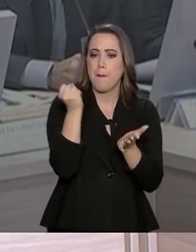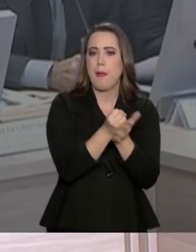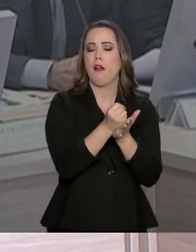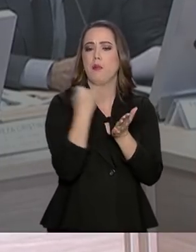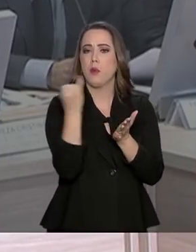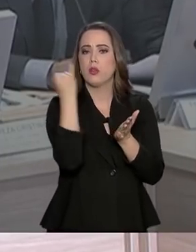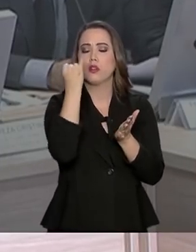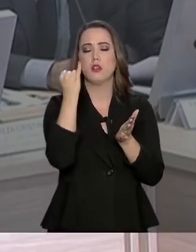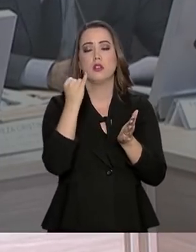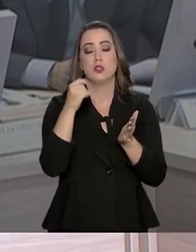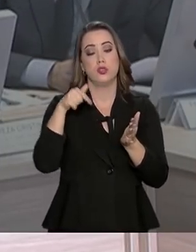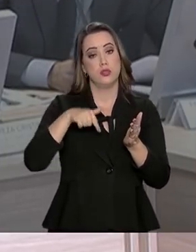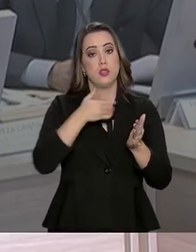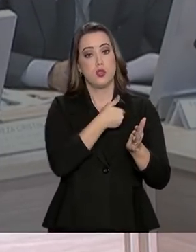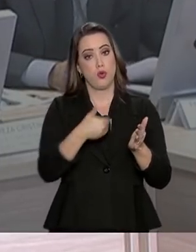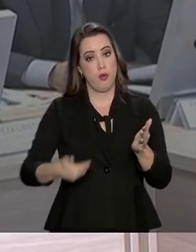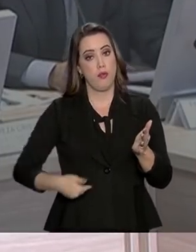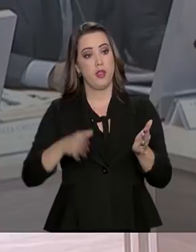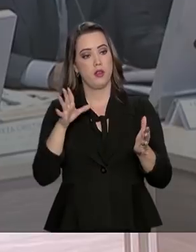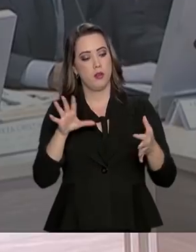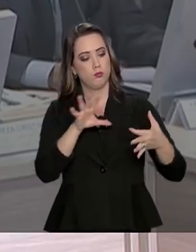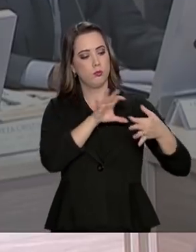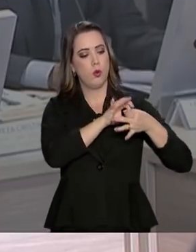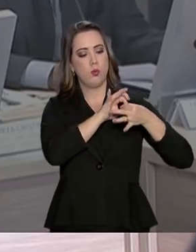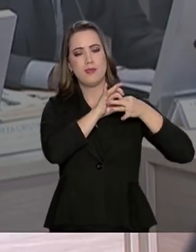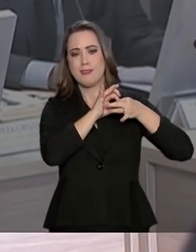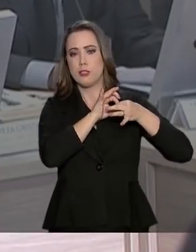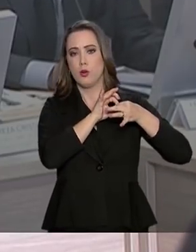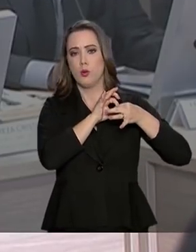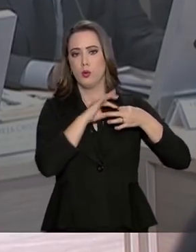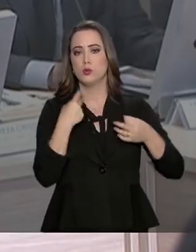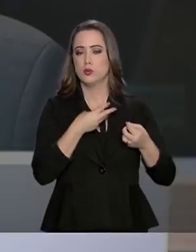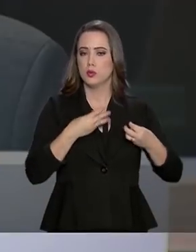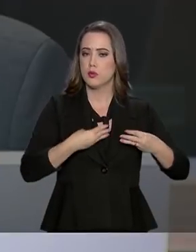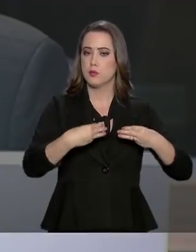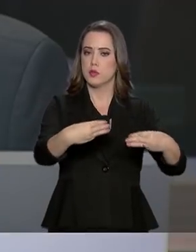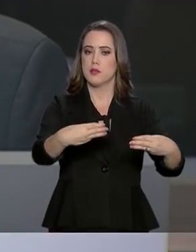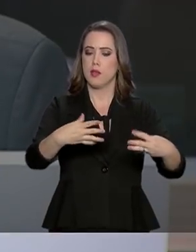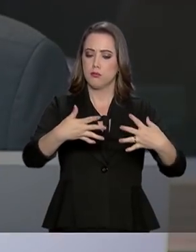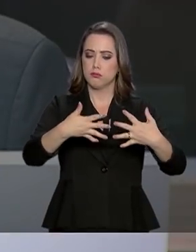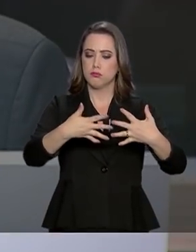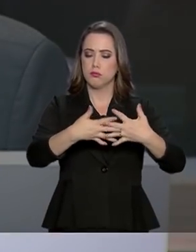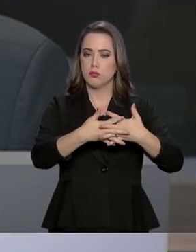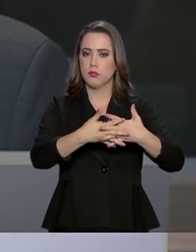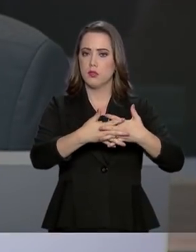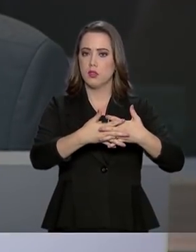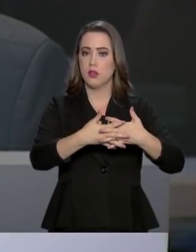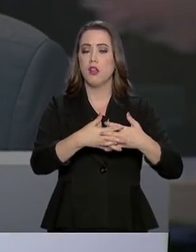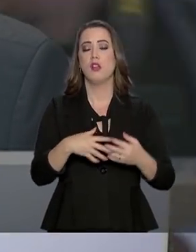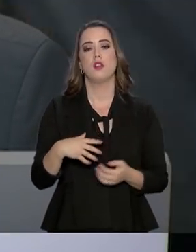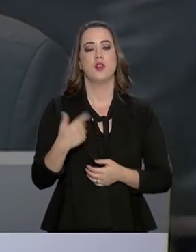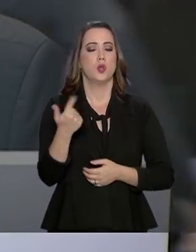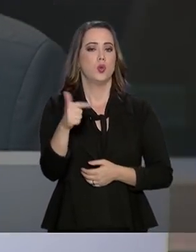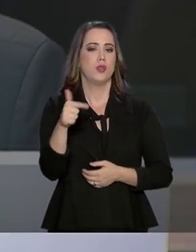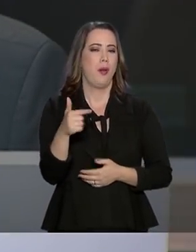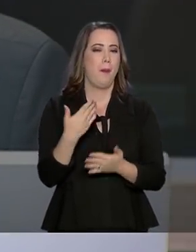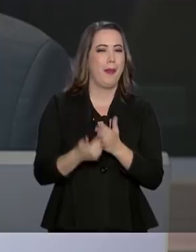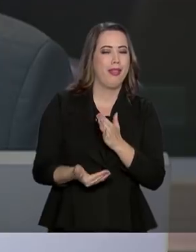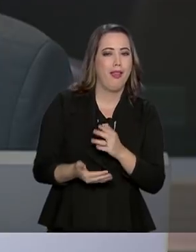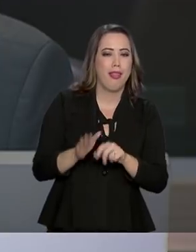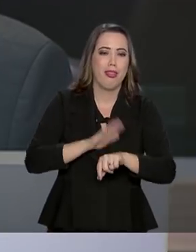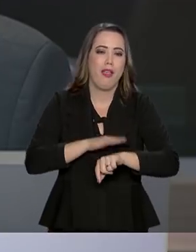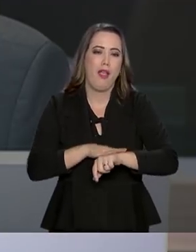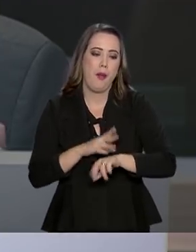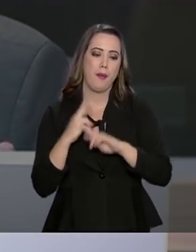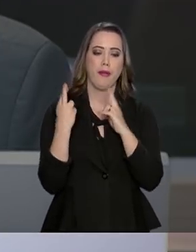a integração ministra entre os nossos ministérios nós não estamos perdendo tempo